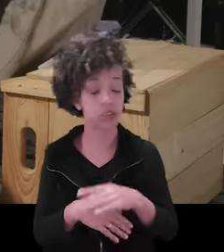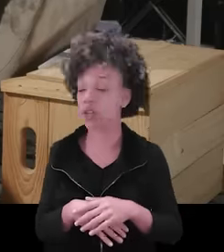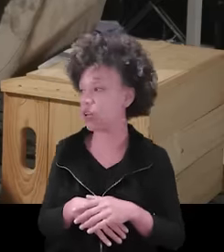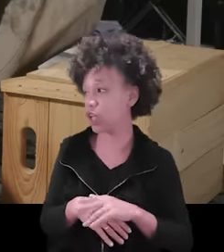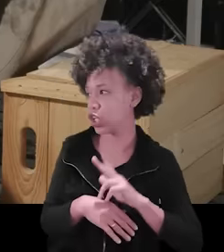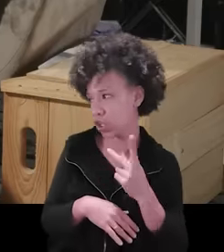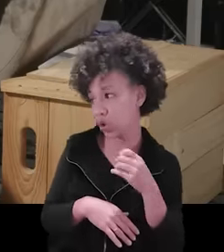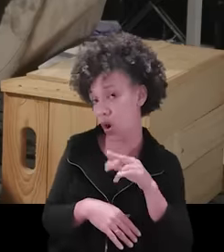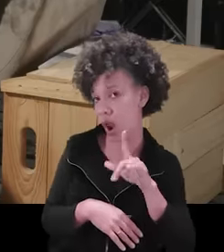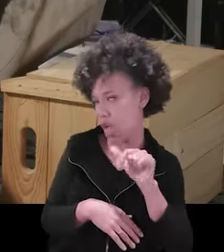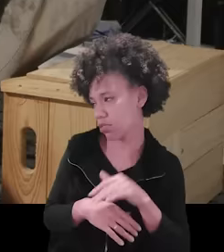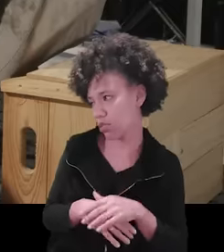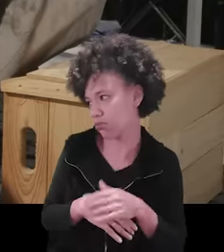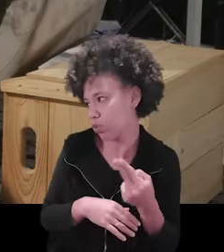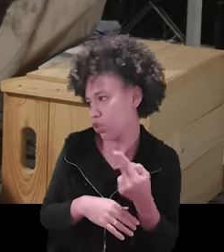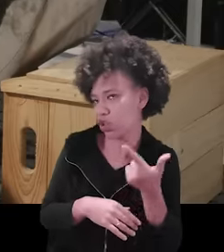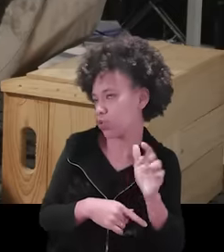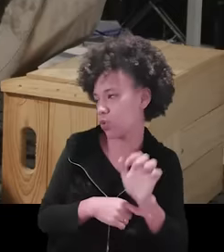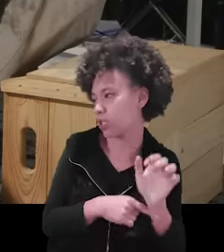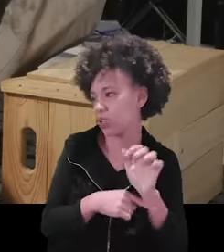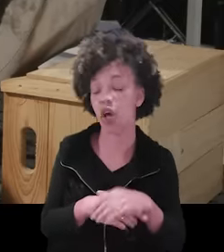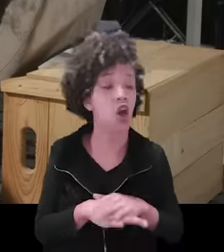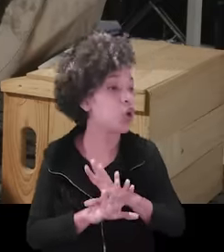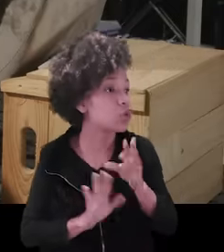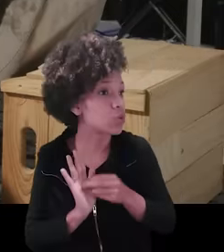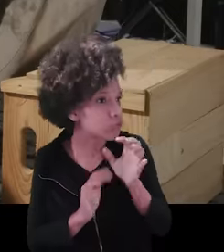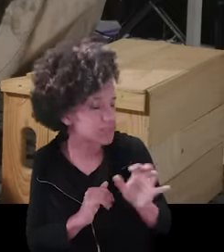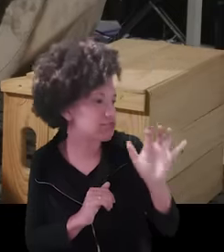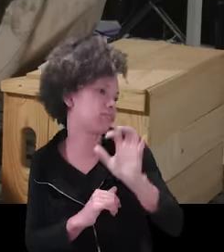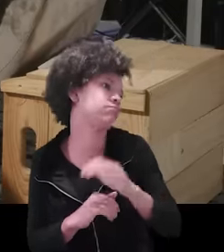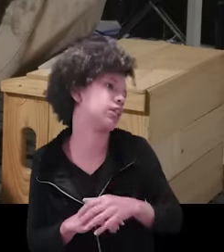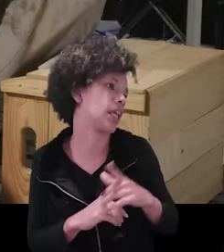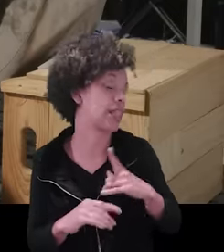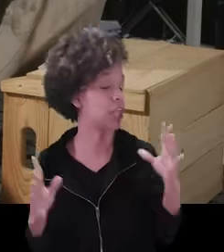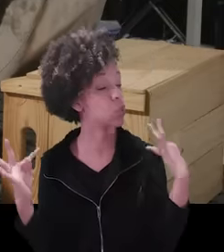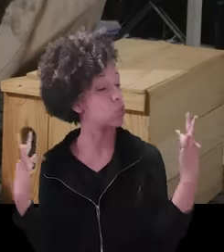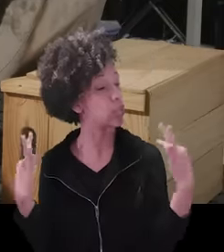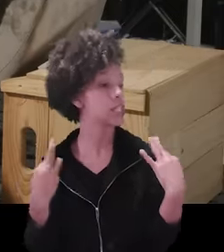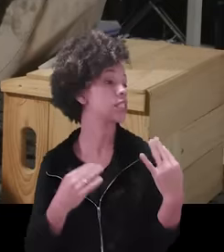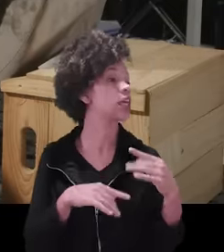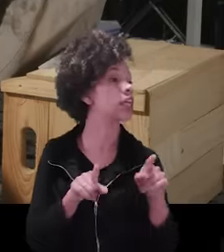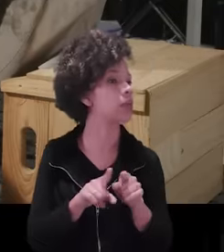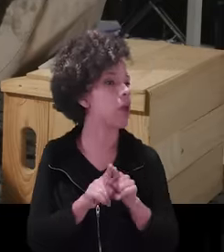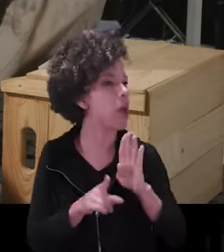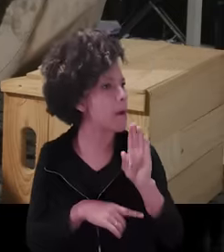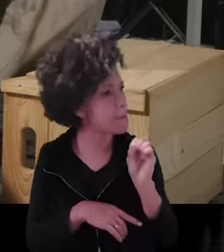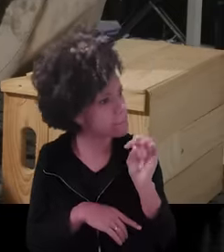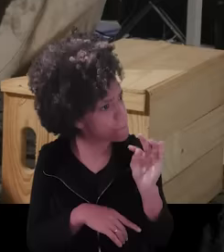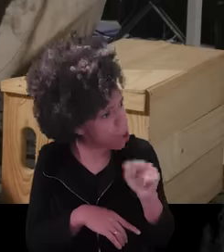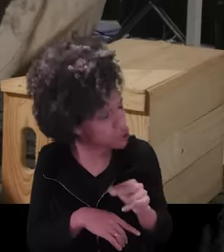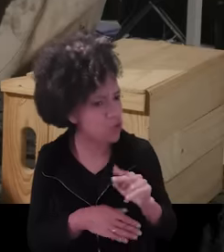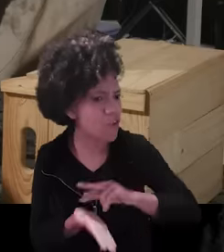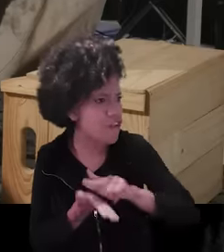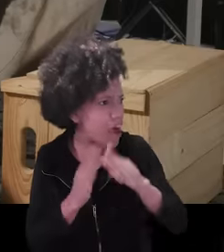nosso amigo anda adianta Talvez um outro estado lugar aqui recebe turista que ele tem em Boston